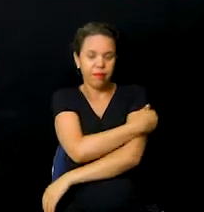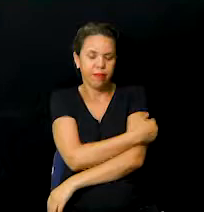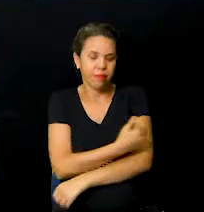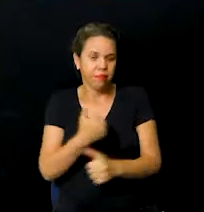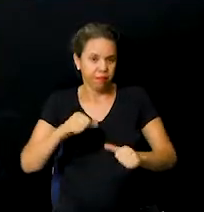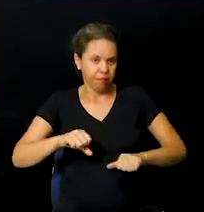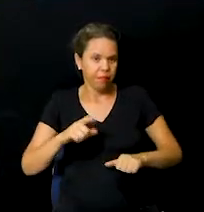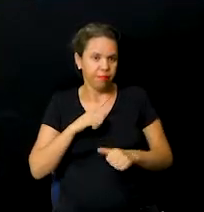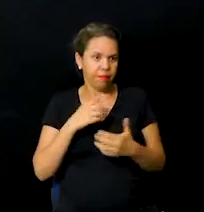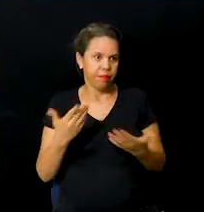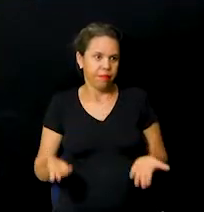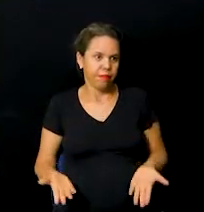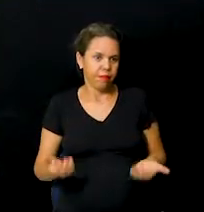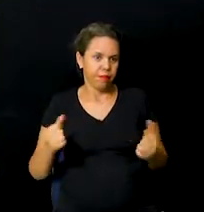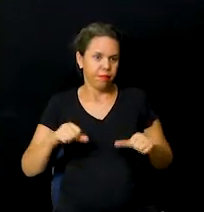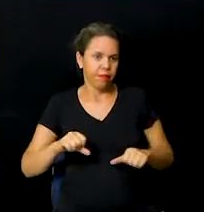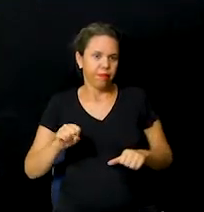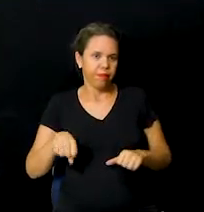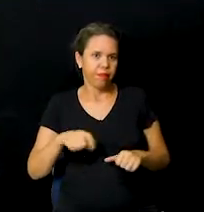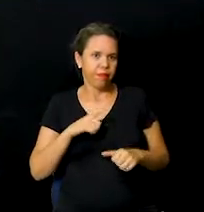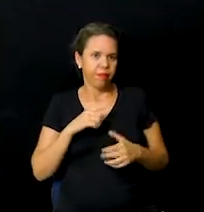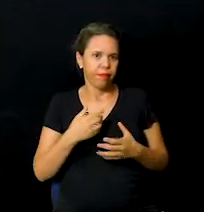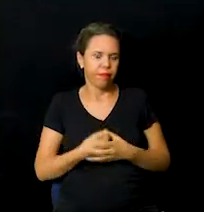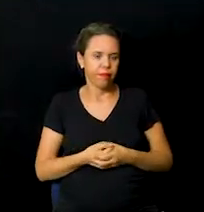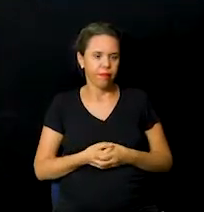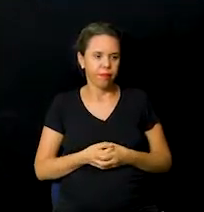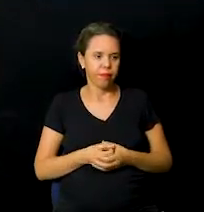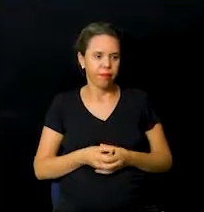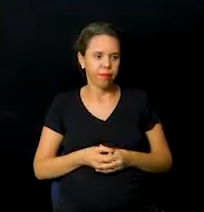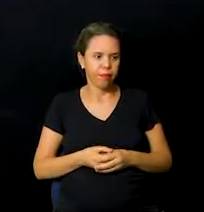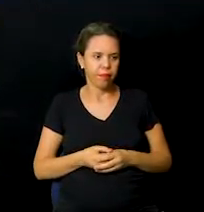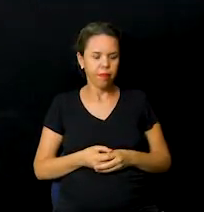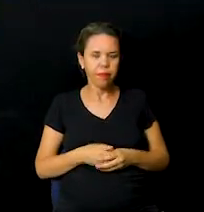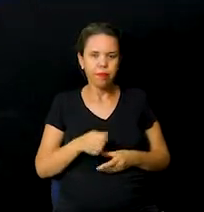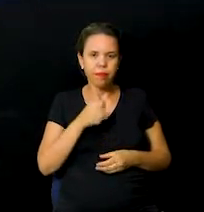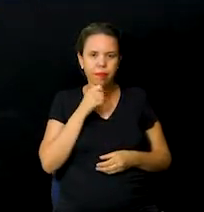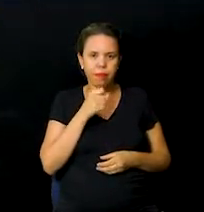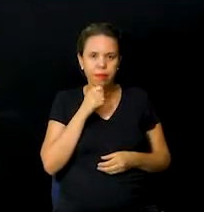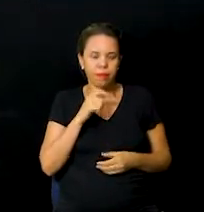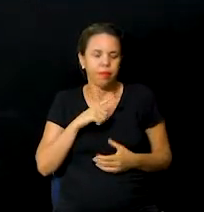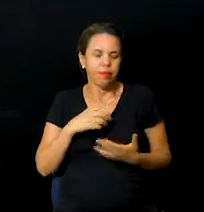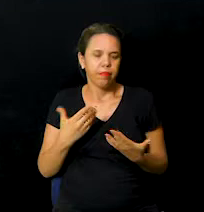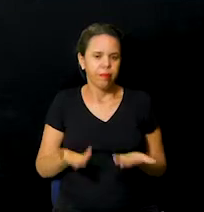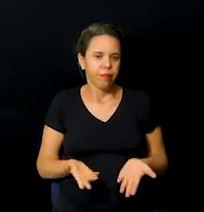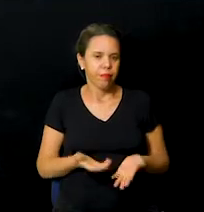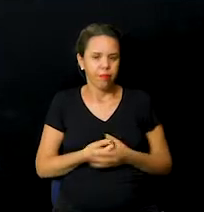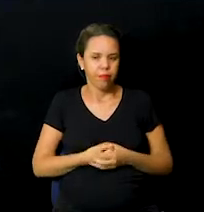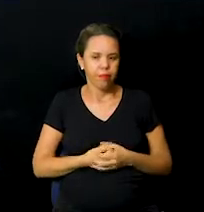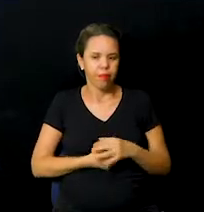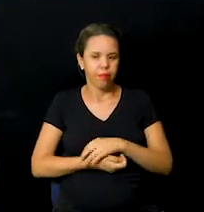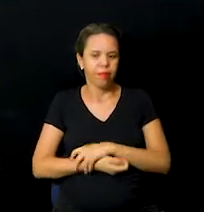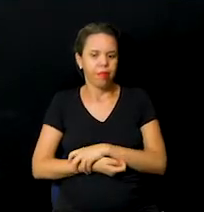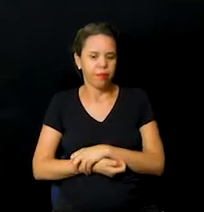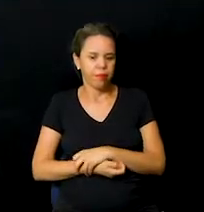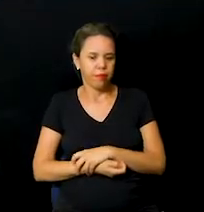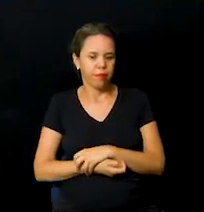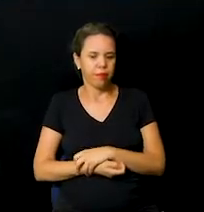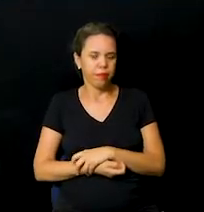E eu digo para ele, o pior é que tem, o pior é que tem. A gente ainda tem